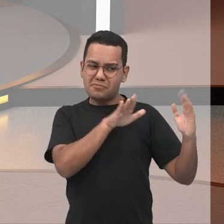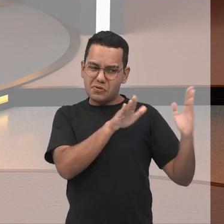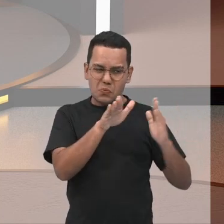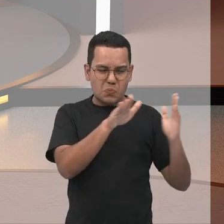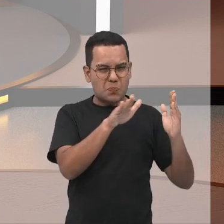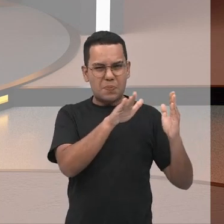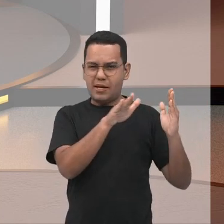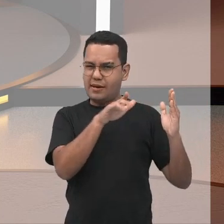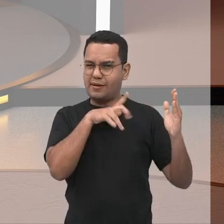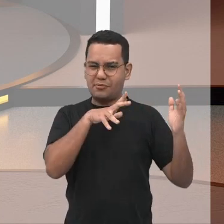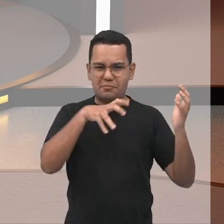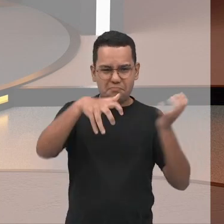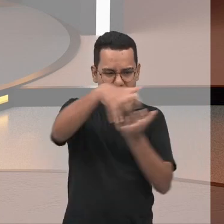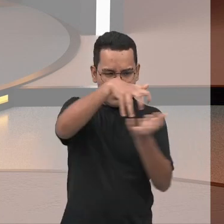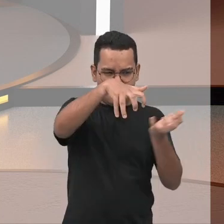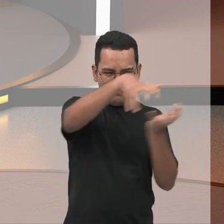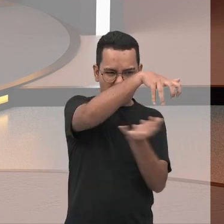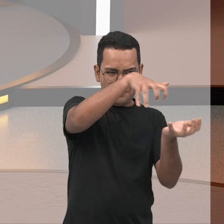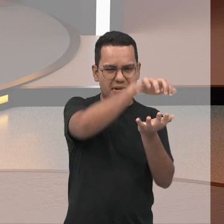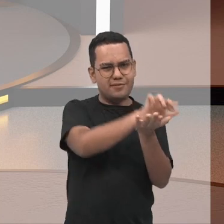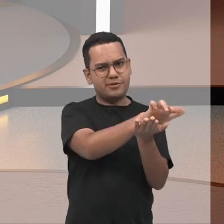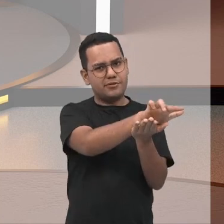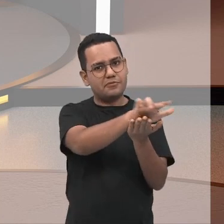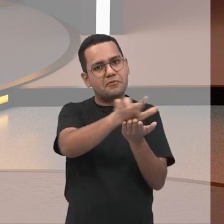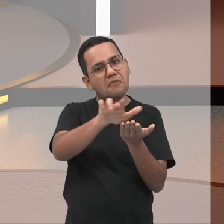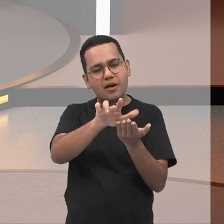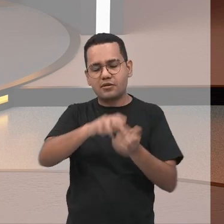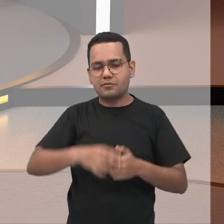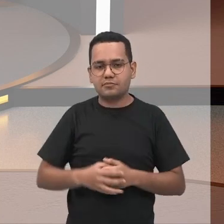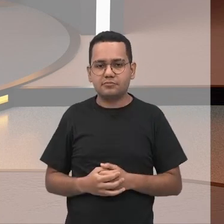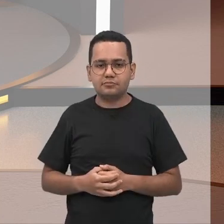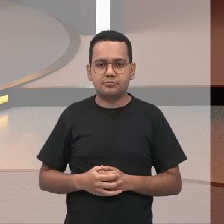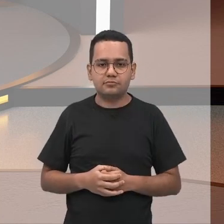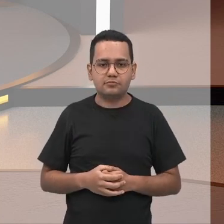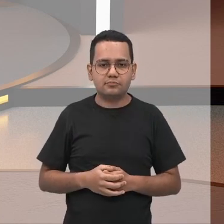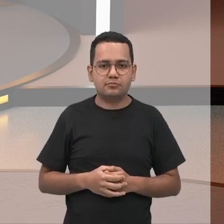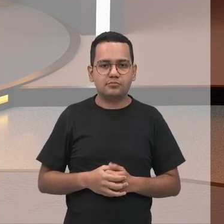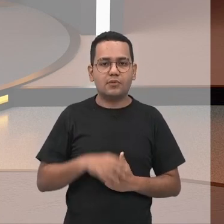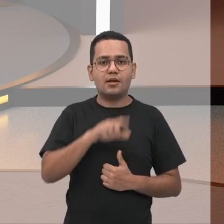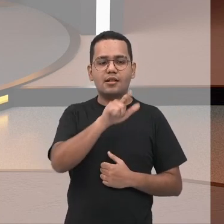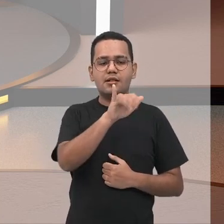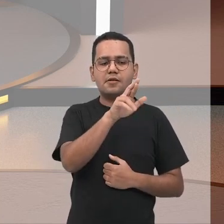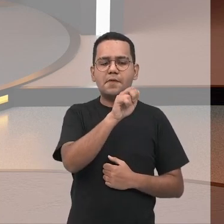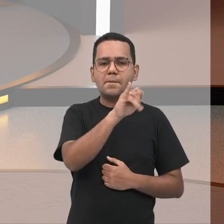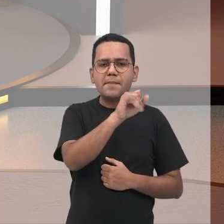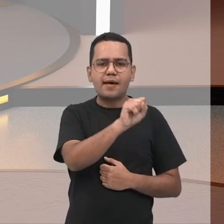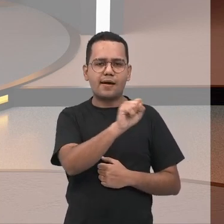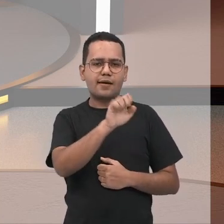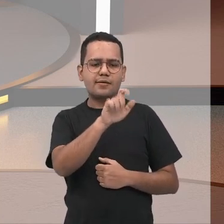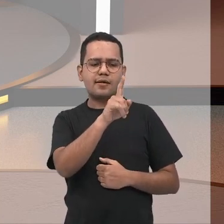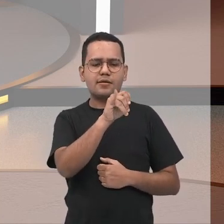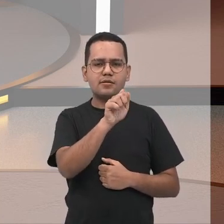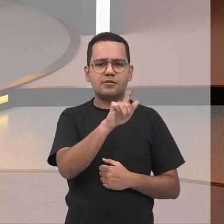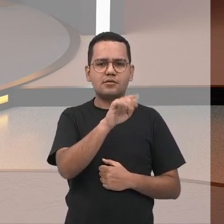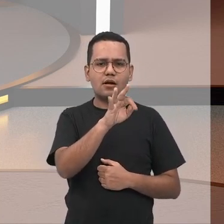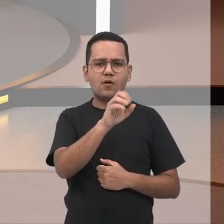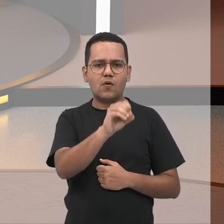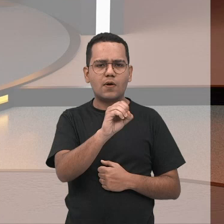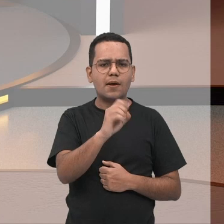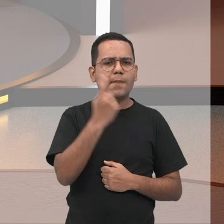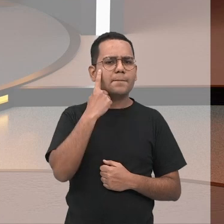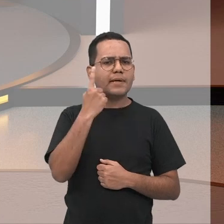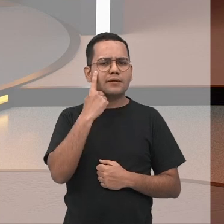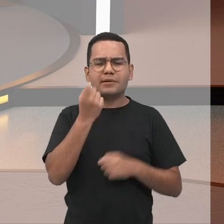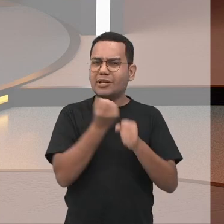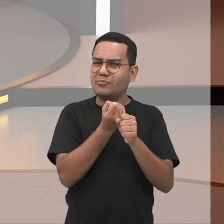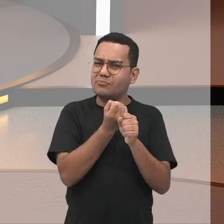agitação política e social. Os liberais exaltados, vendo que era impossível disputar o poder